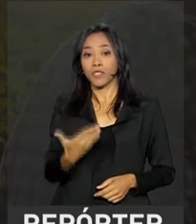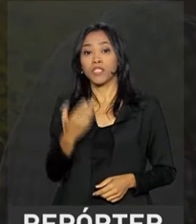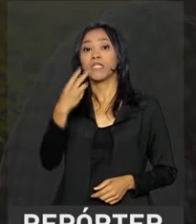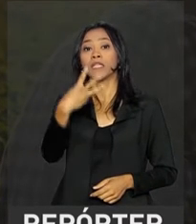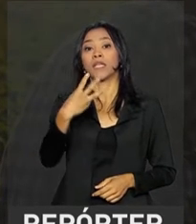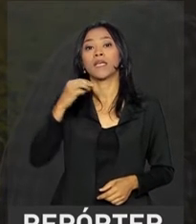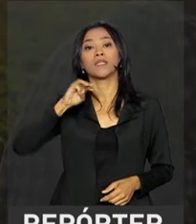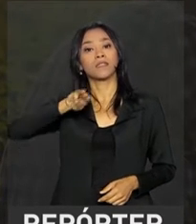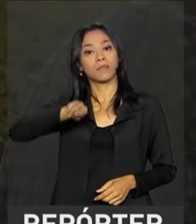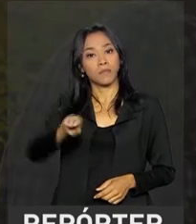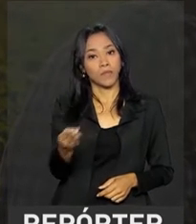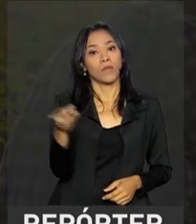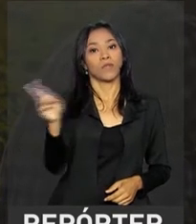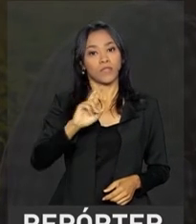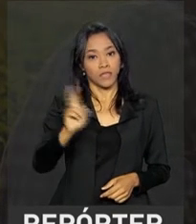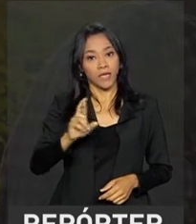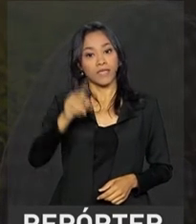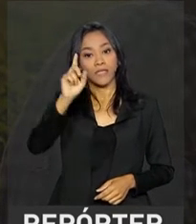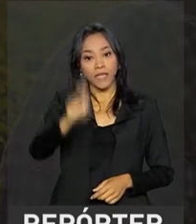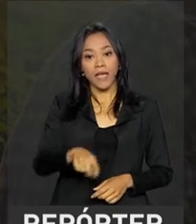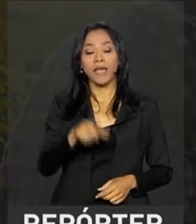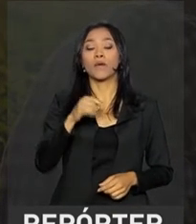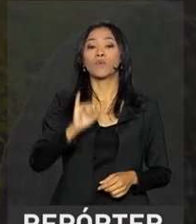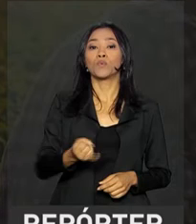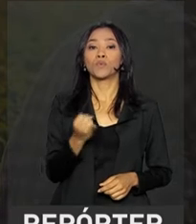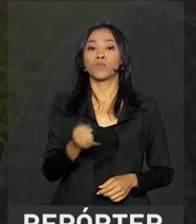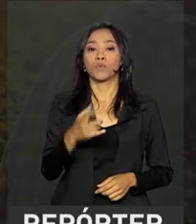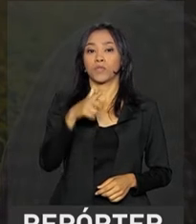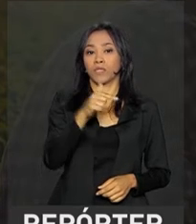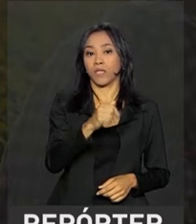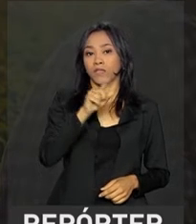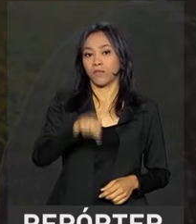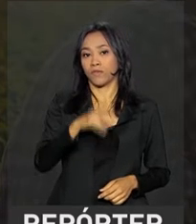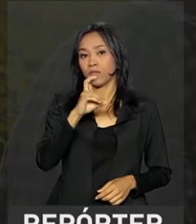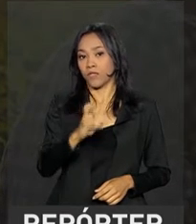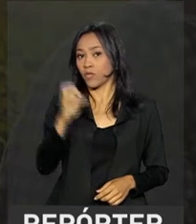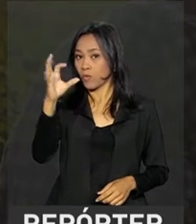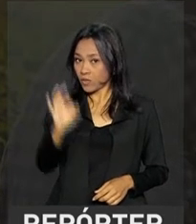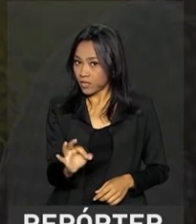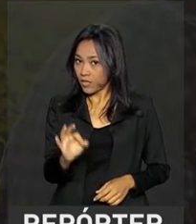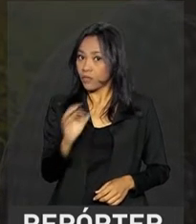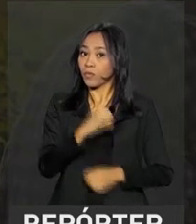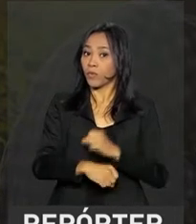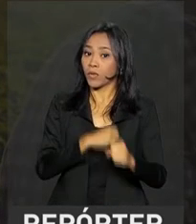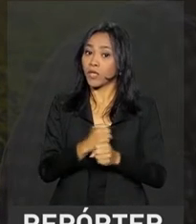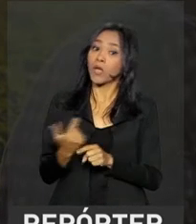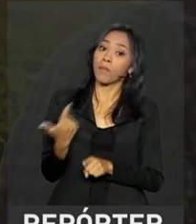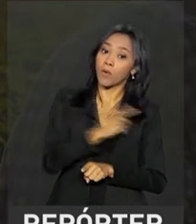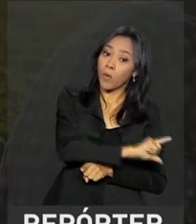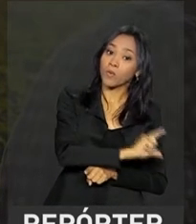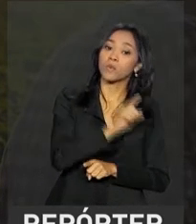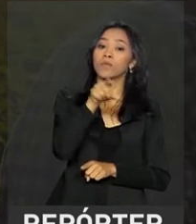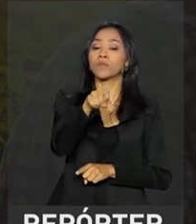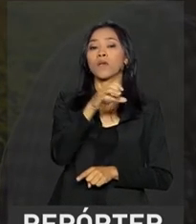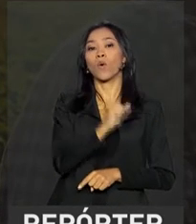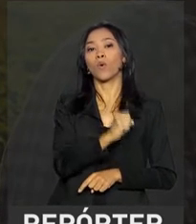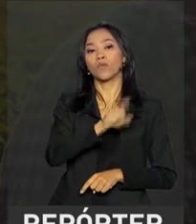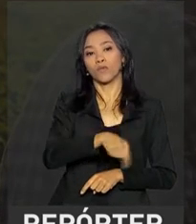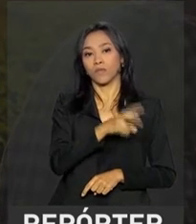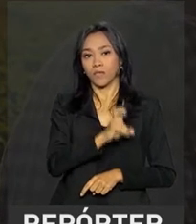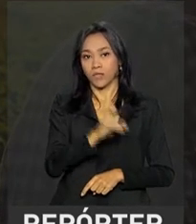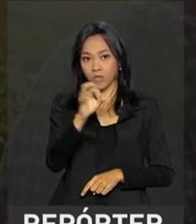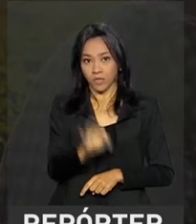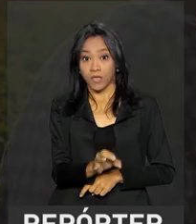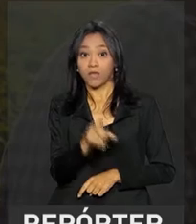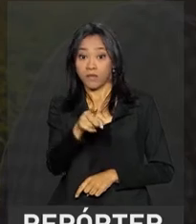médio produtor é feito com juros de 7,5% ao ano. Para os outros, a taxa é de 8,5%. E o financiamento